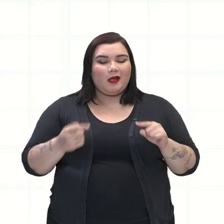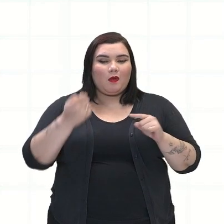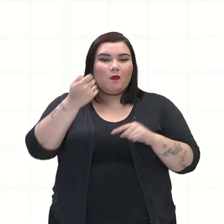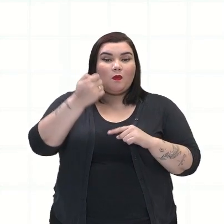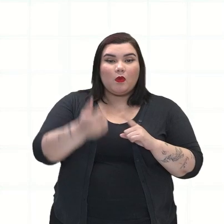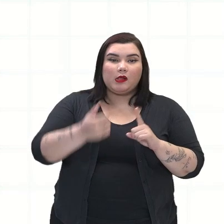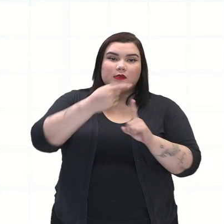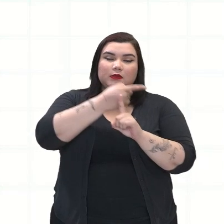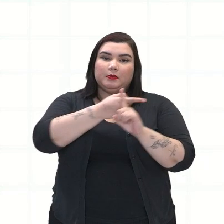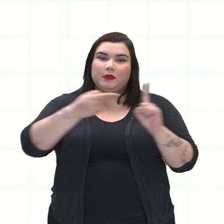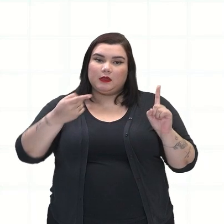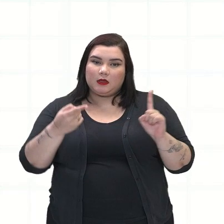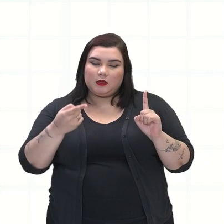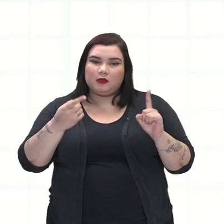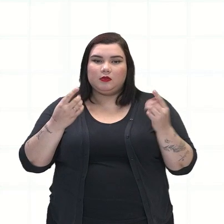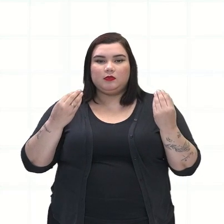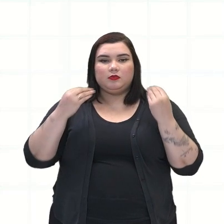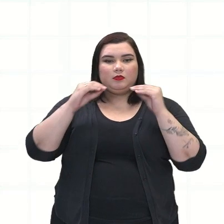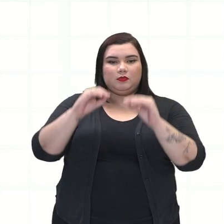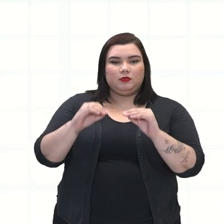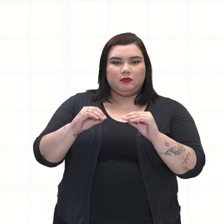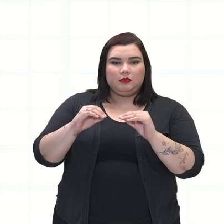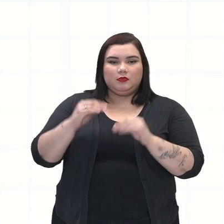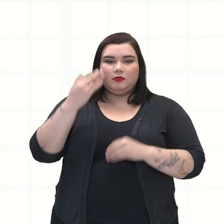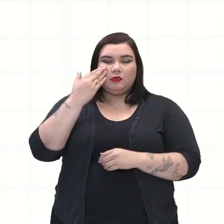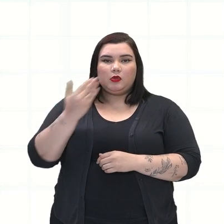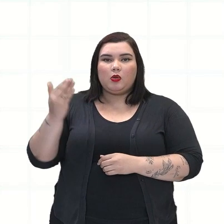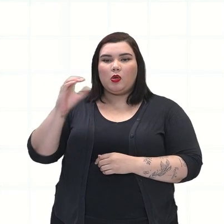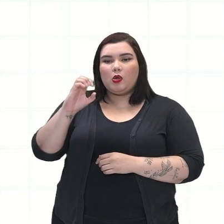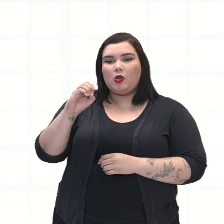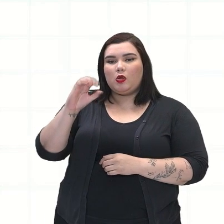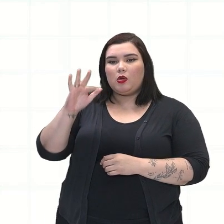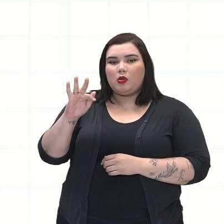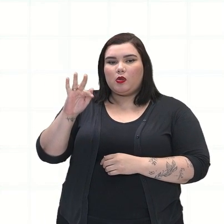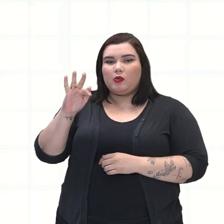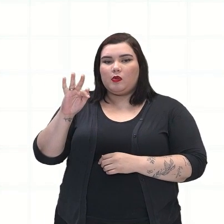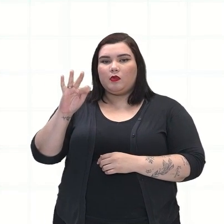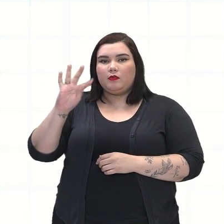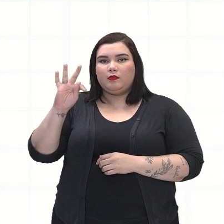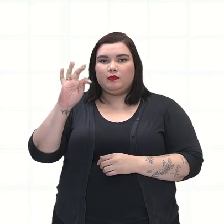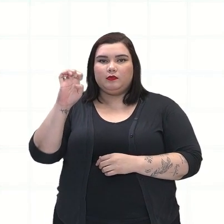metade ali, a gente vai colocar often.